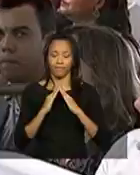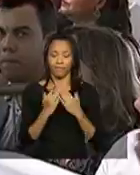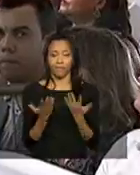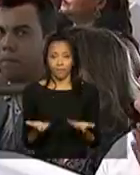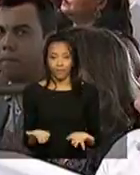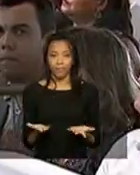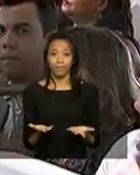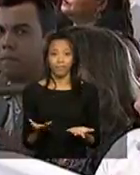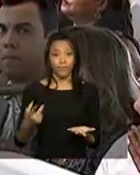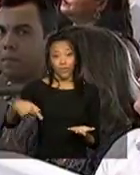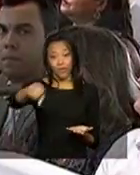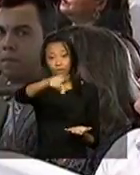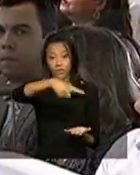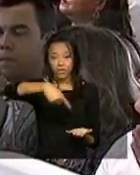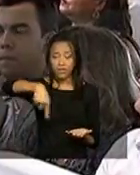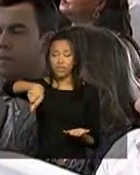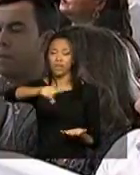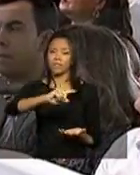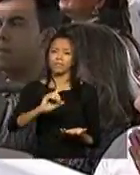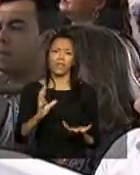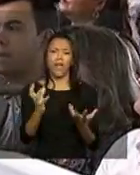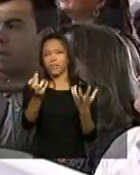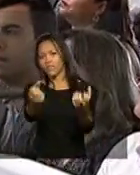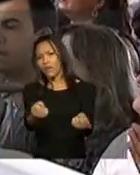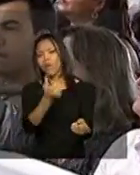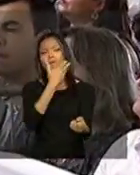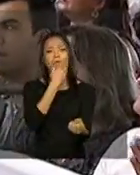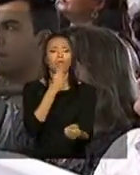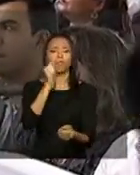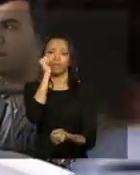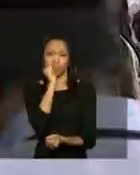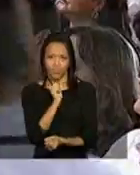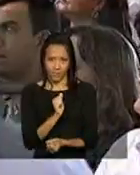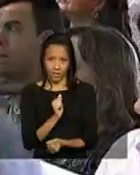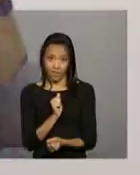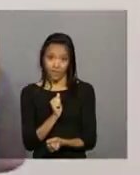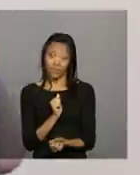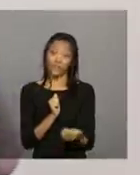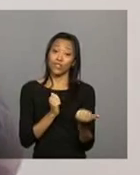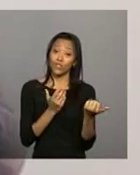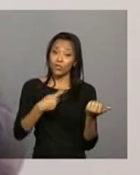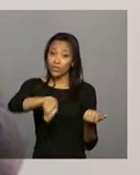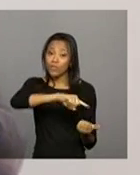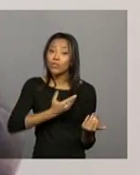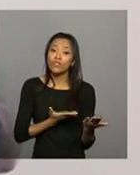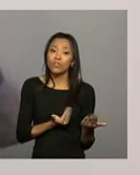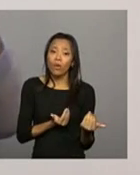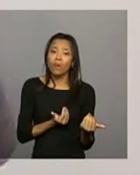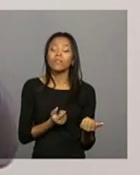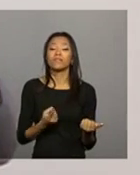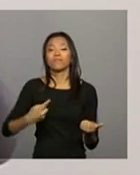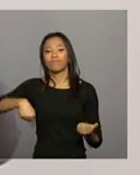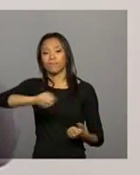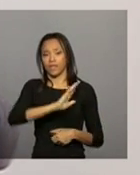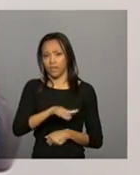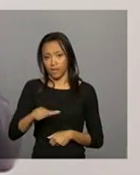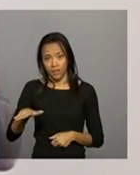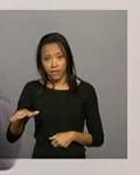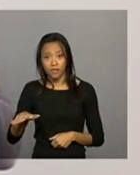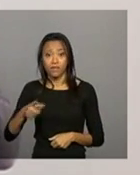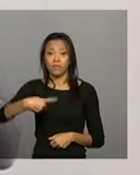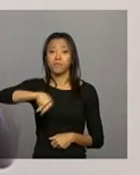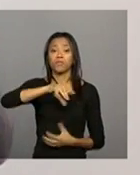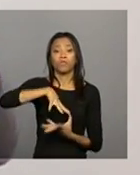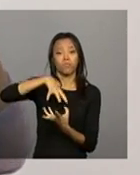Então, aceitem, homens e mulheres, jovens e crianças, idosas e